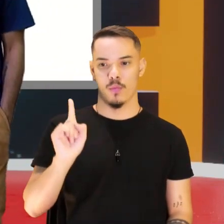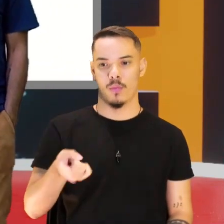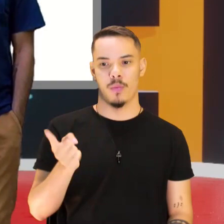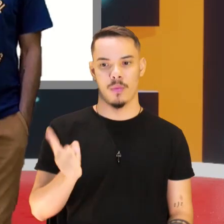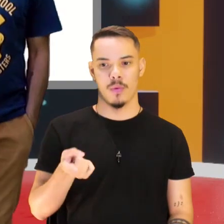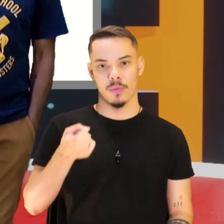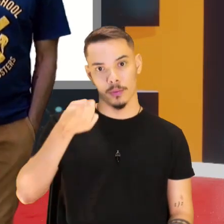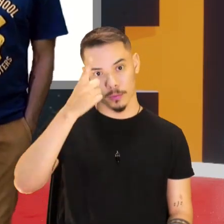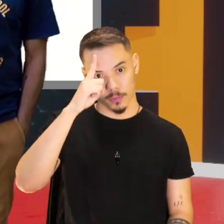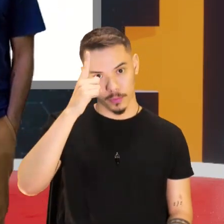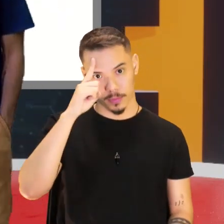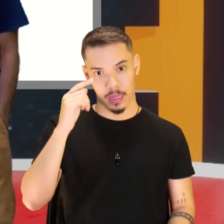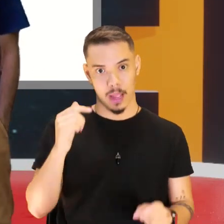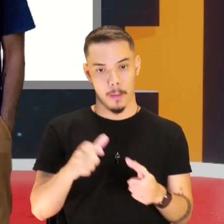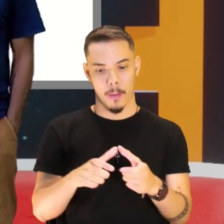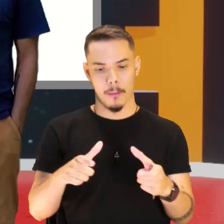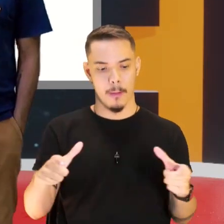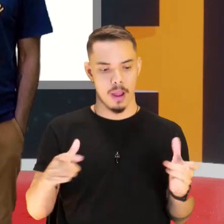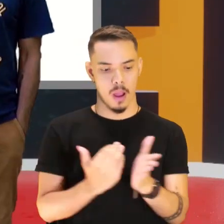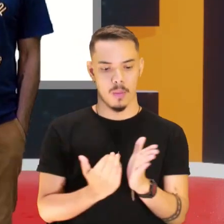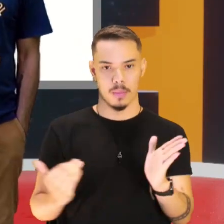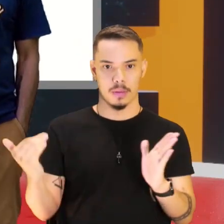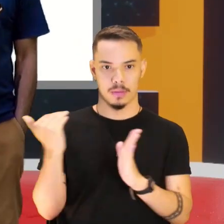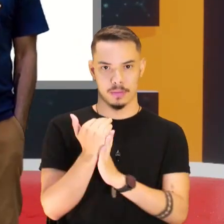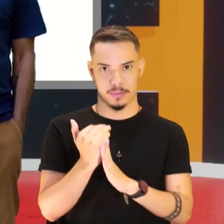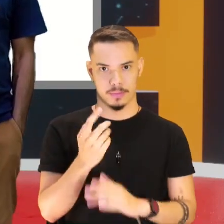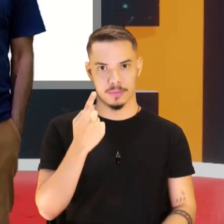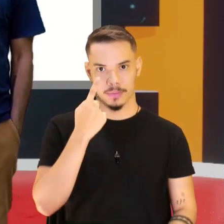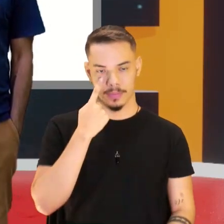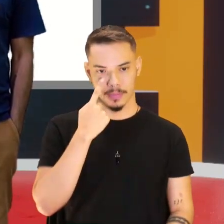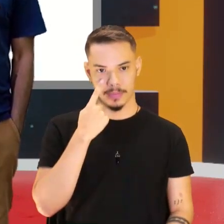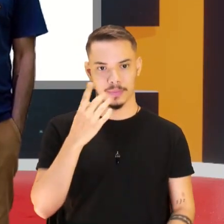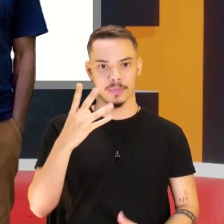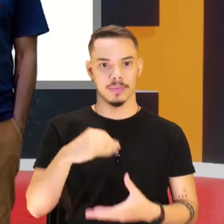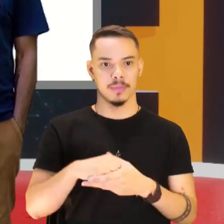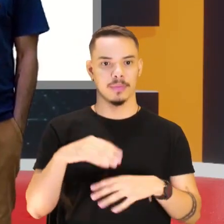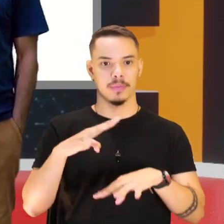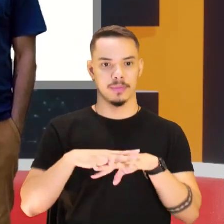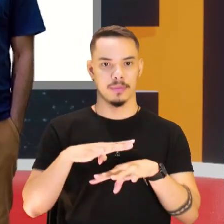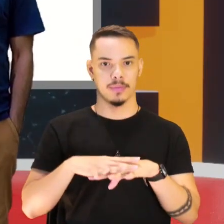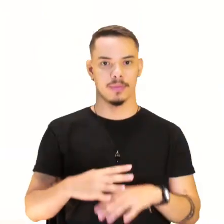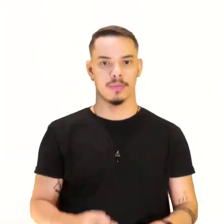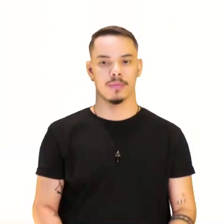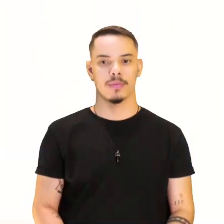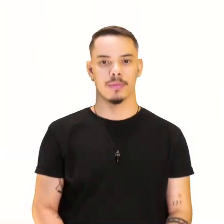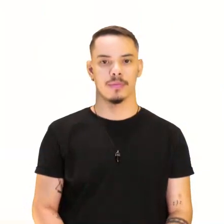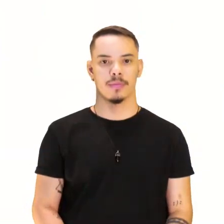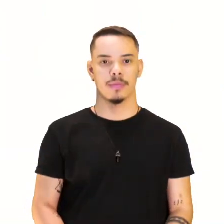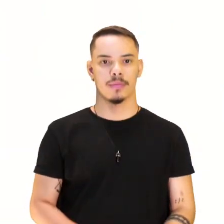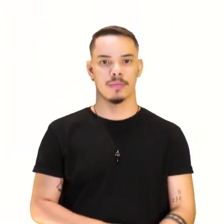dia, aumentando a cada dia, né? Então, vamos dar uma olhada isso matematicamente falando. Olha lá.